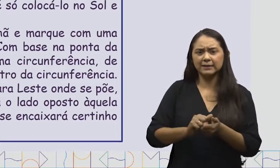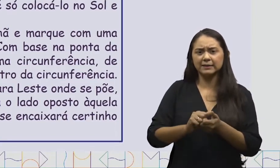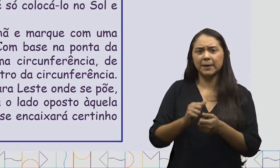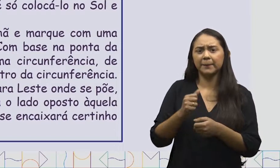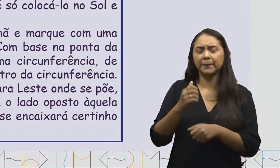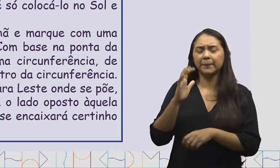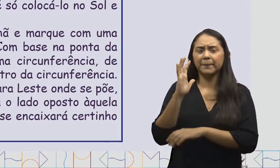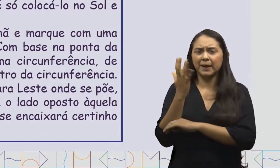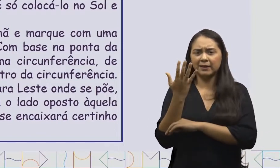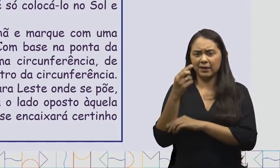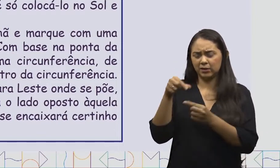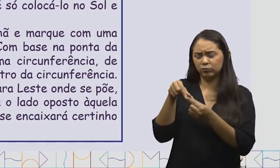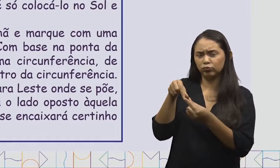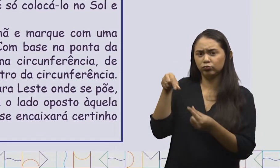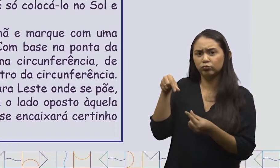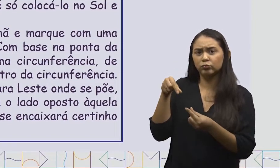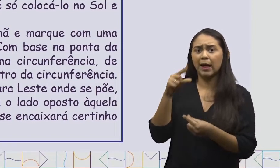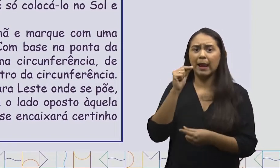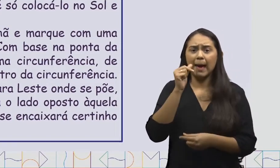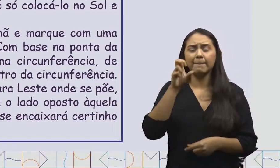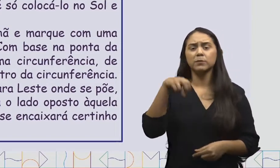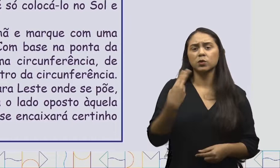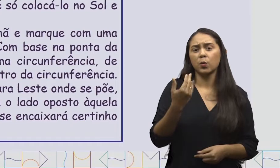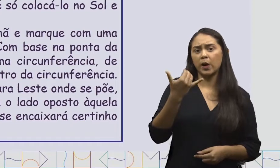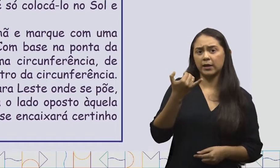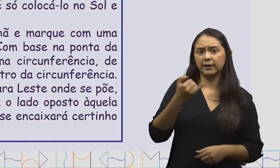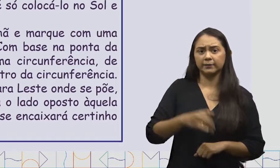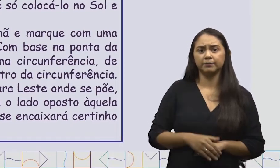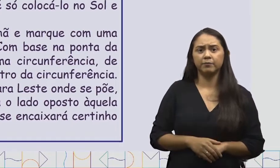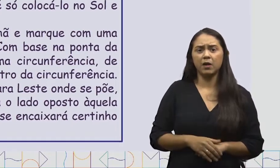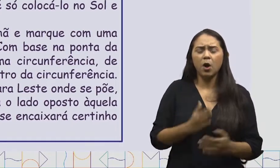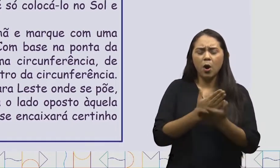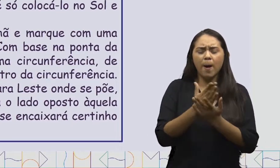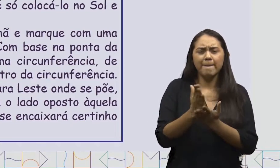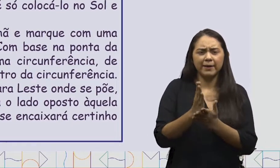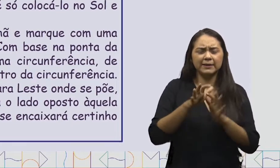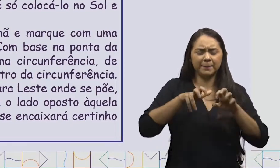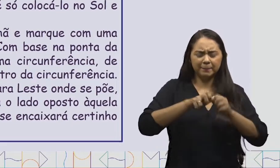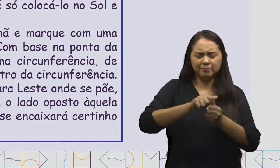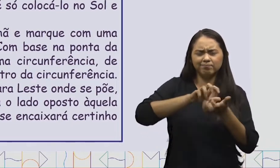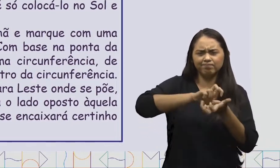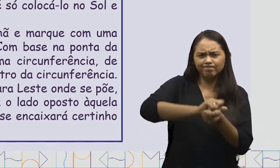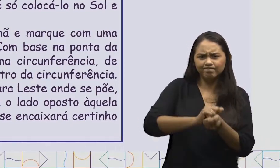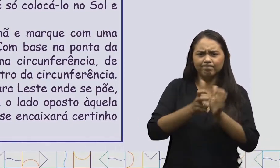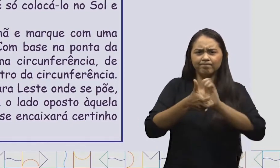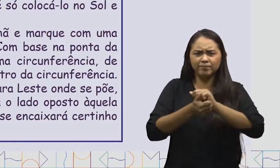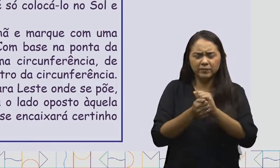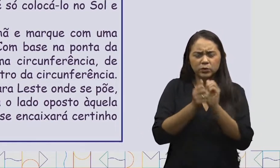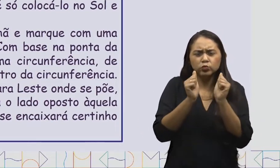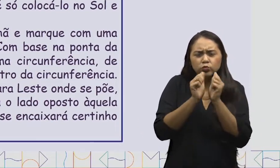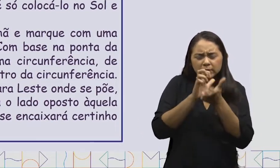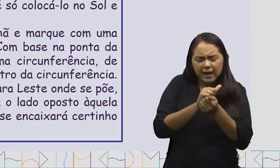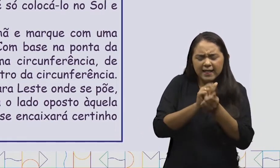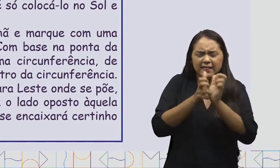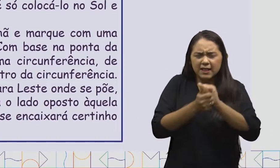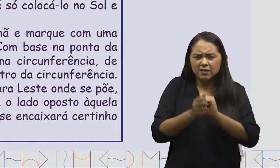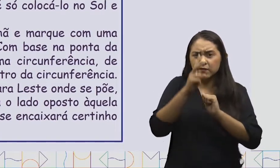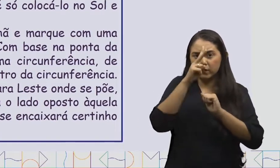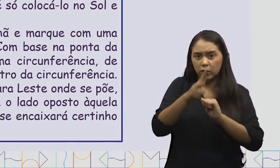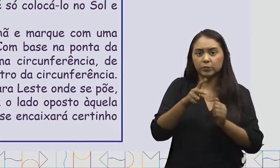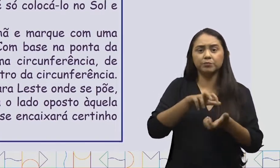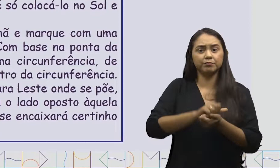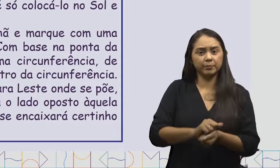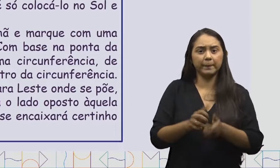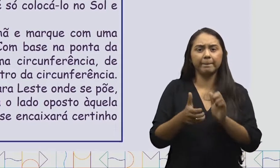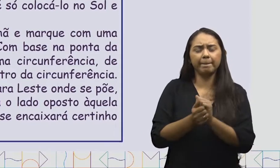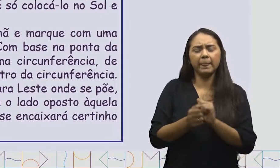e um lápis ou caneta. Primeiro, amasse a massinha até que ela fique bem juntinha. Pode